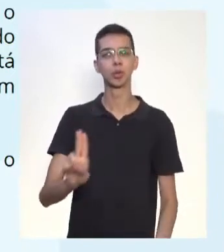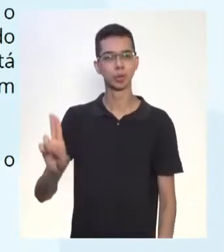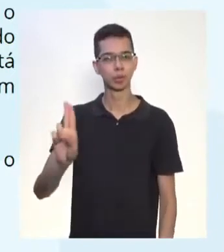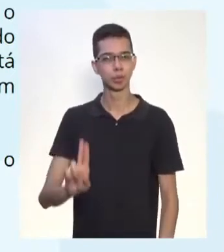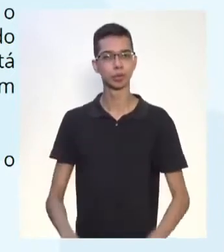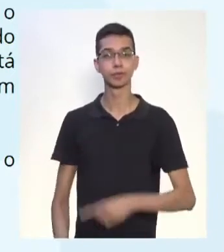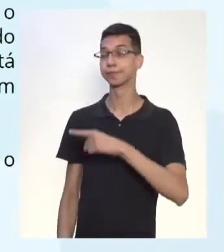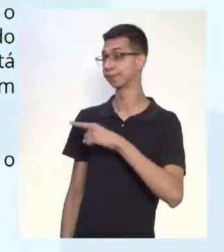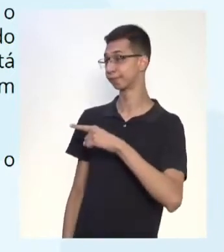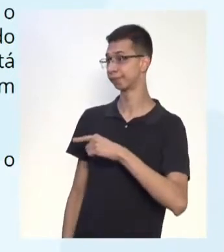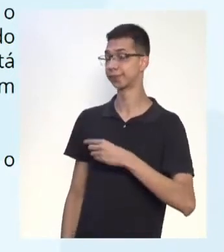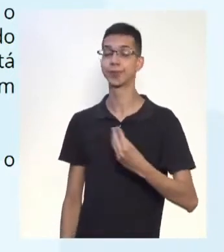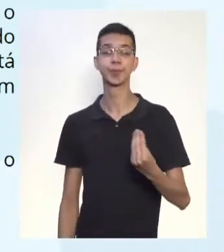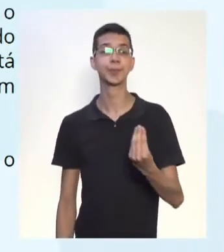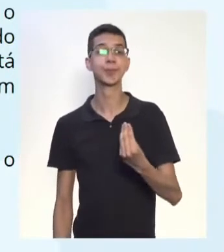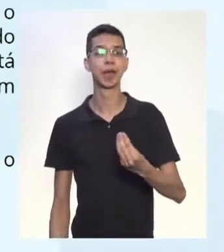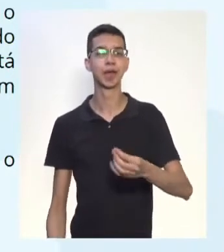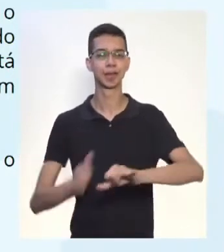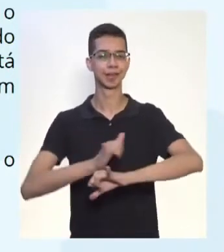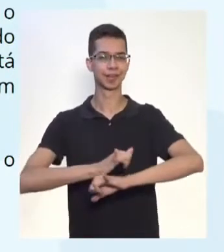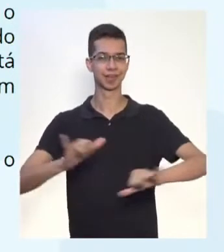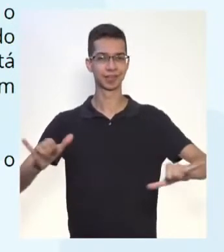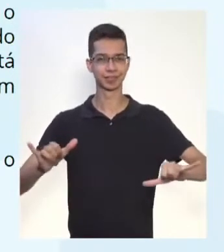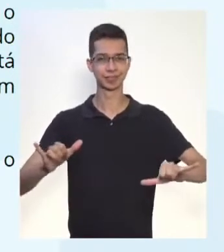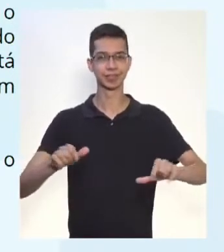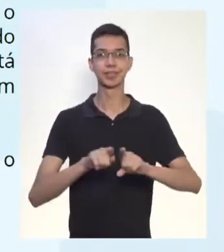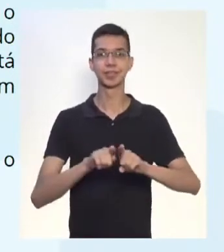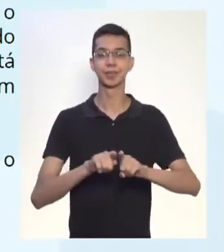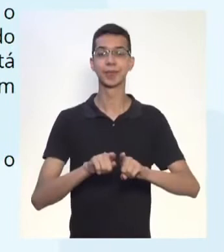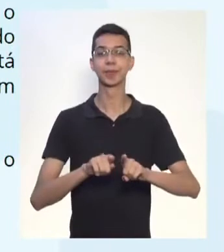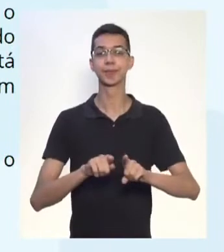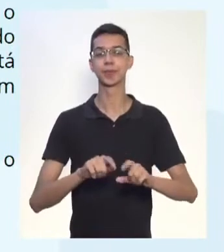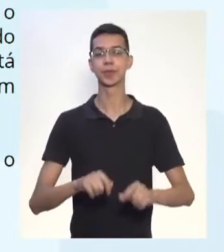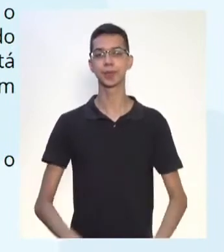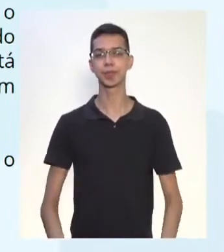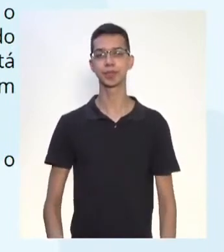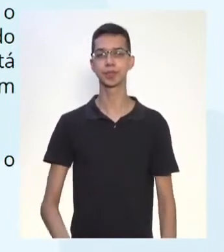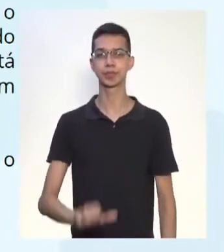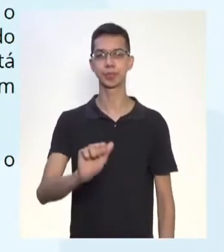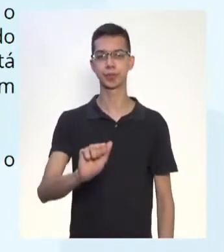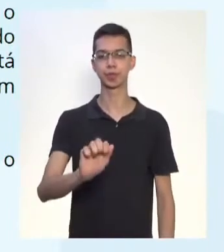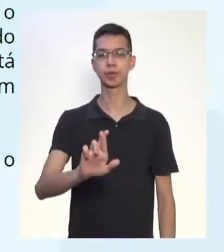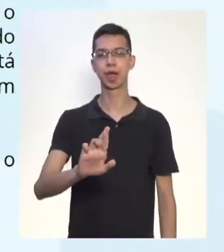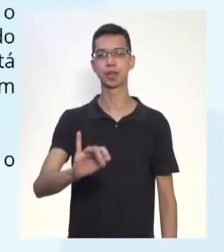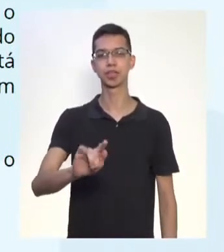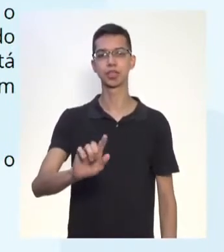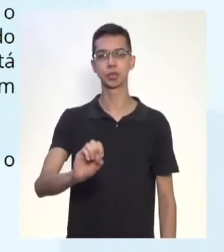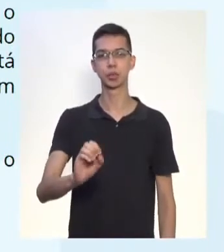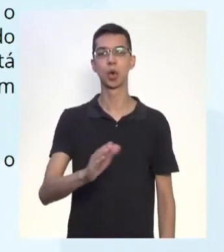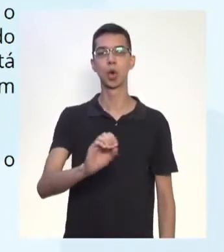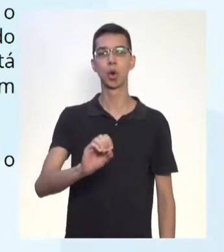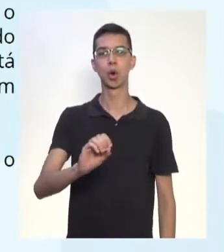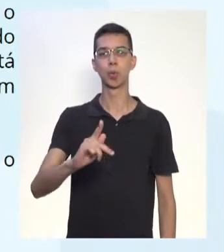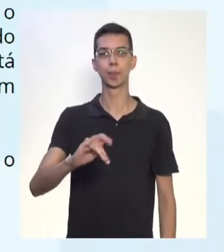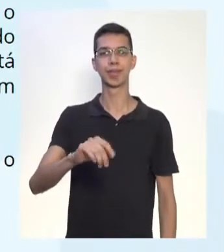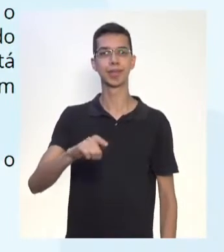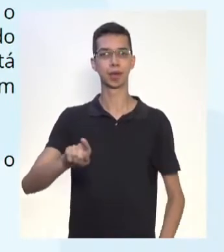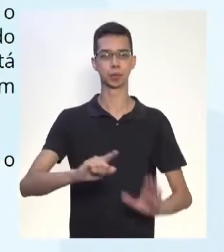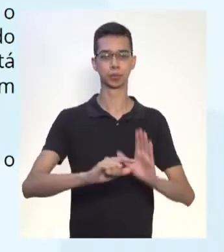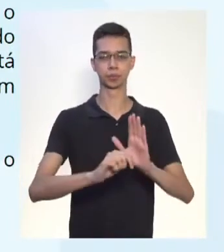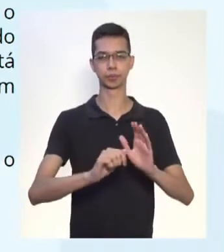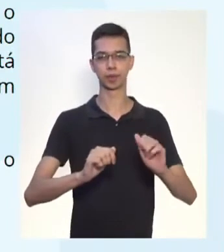para transmitir notícias, artigos de opinião, culinária, notícias esportivas e